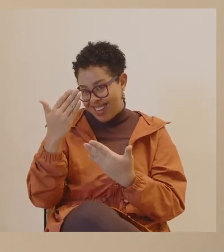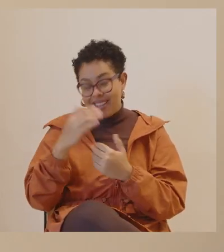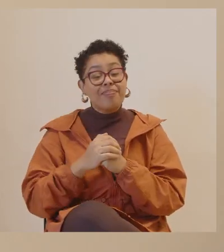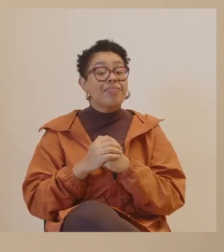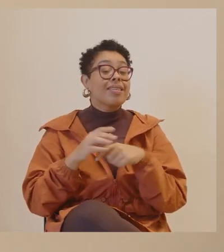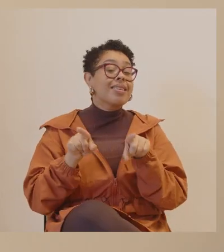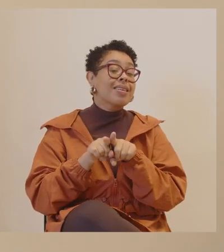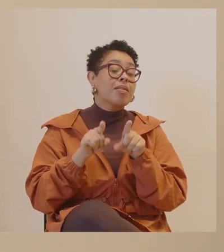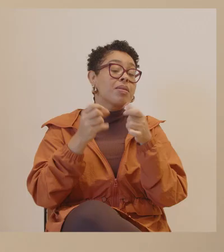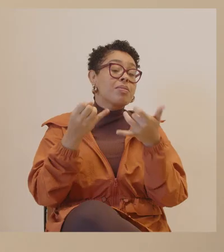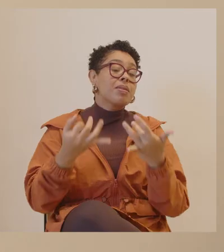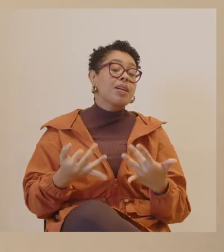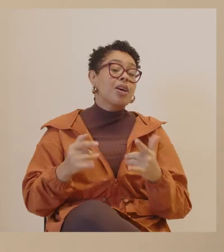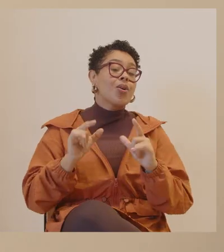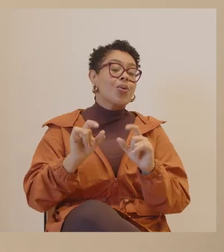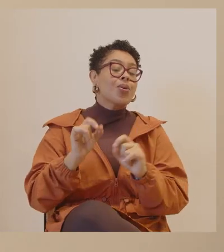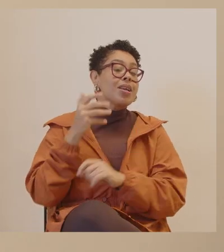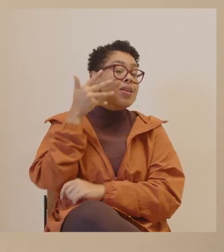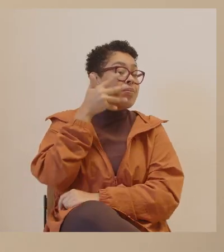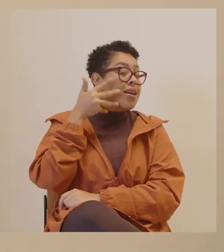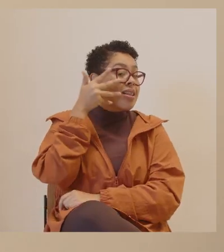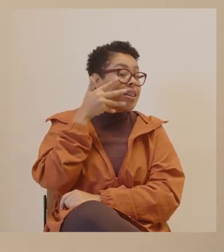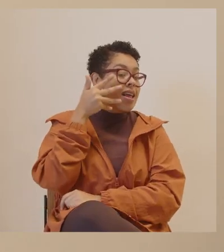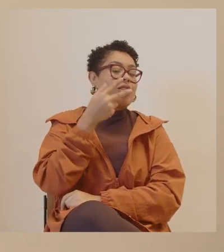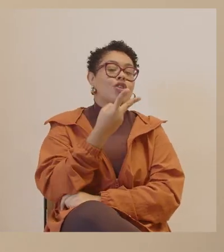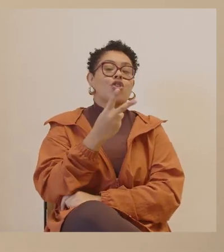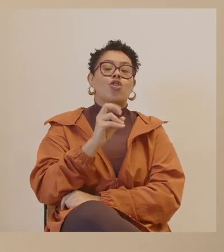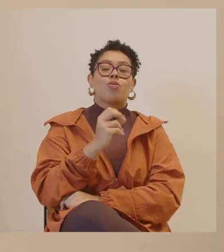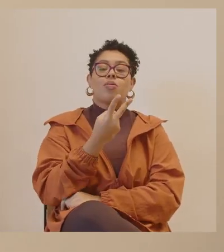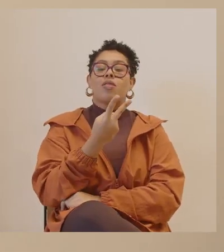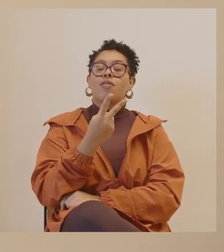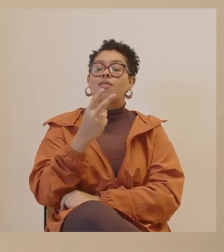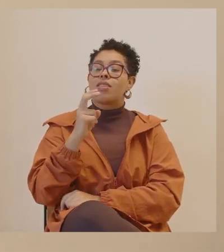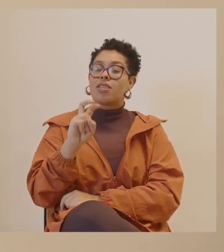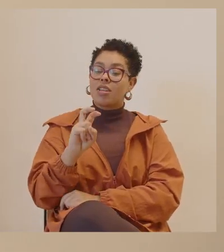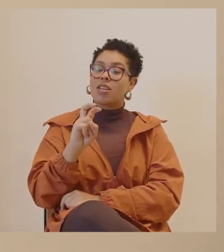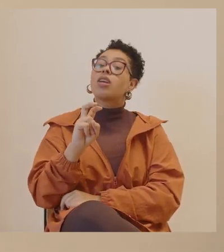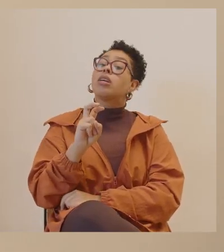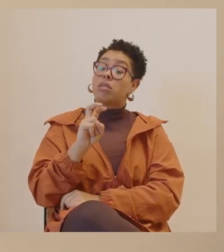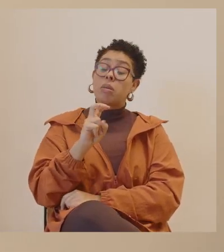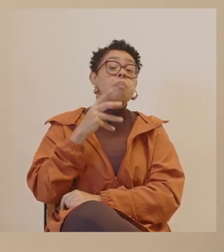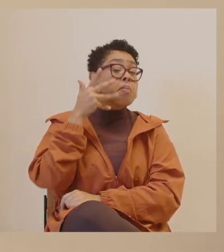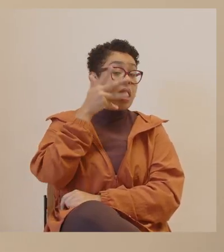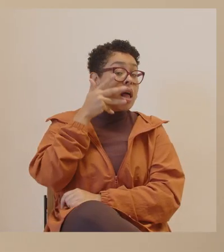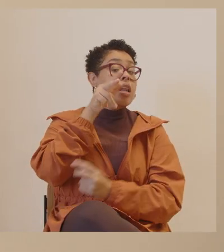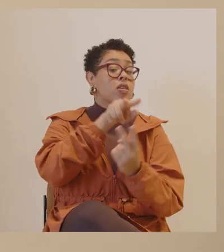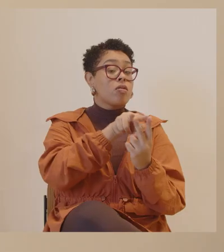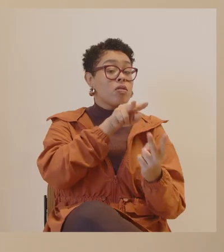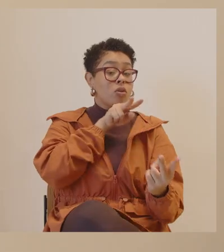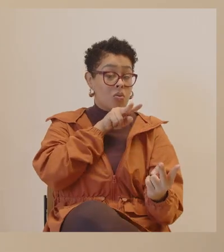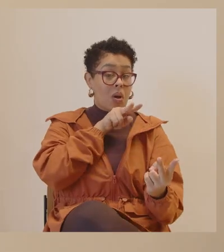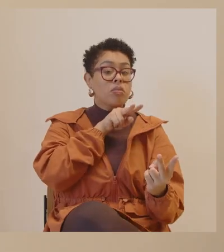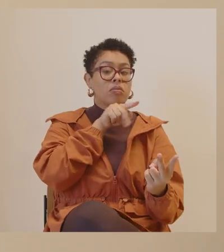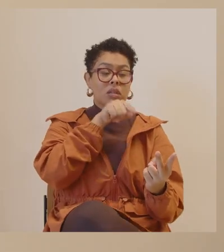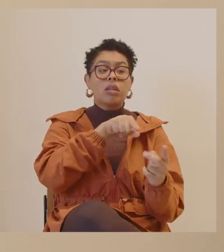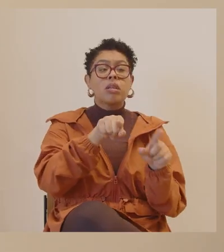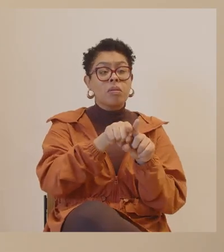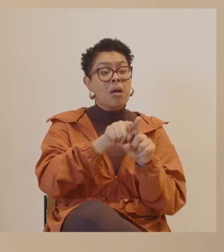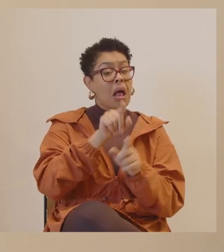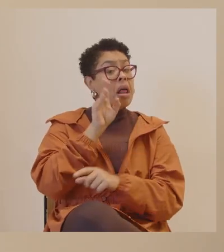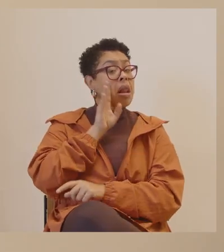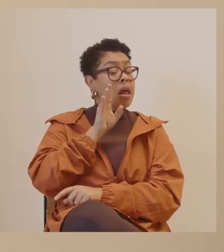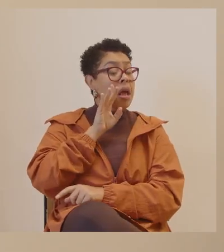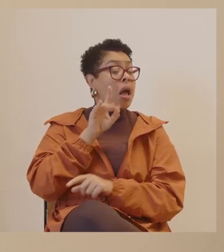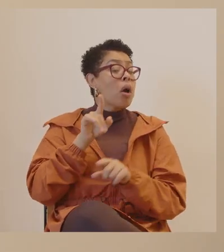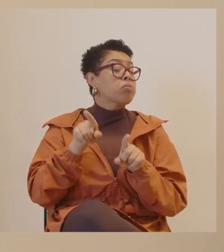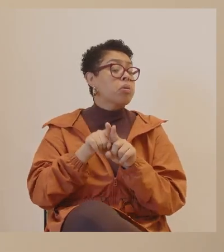que as palestras desse ano, elas continuam também virtualmente, então, o que é muito legal também, porque a gente